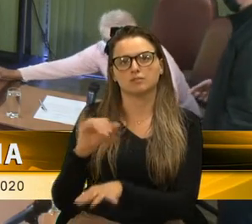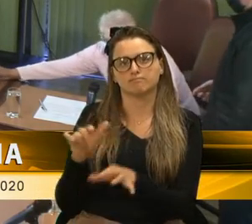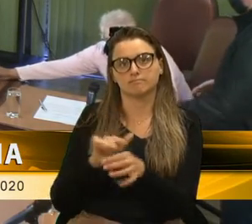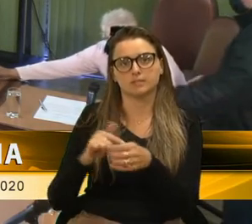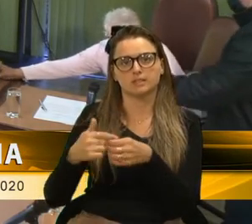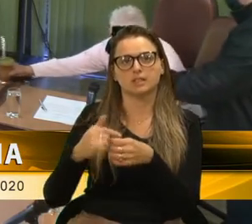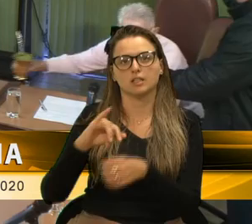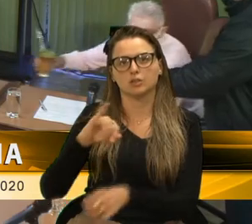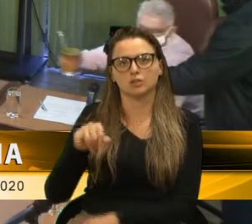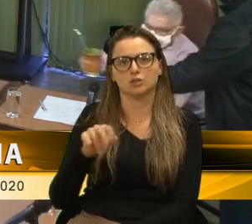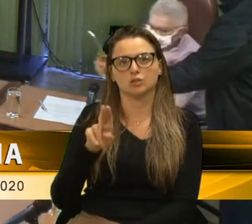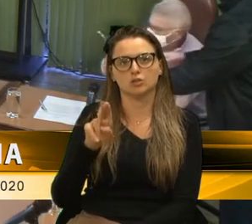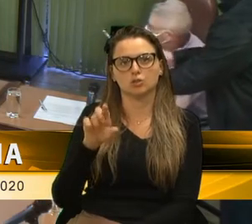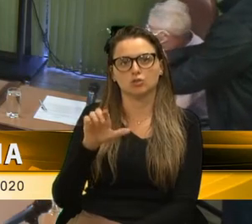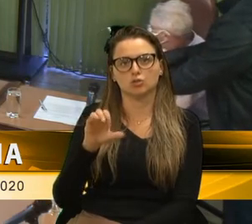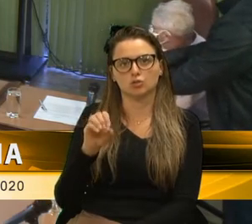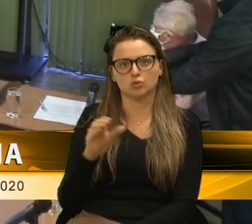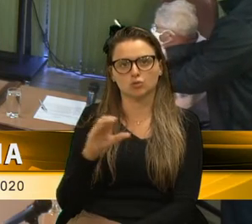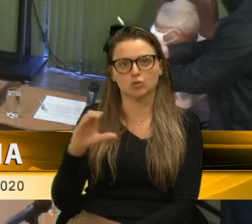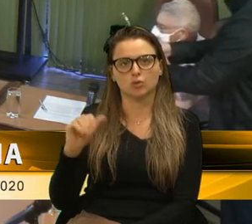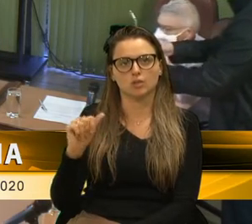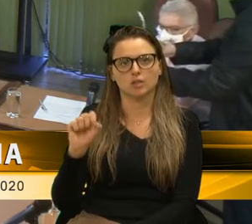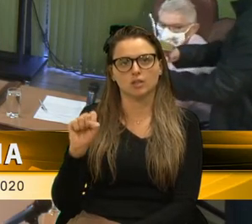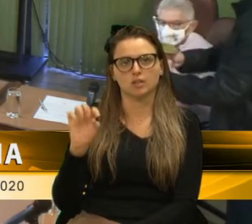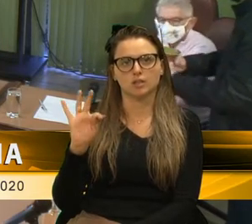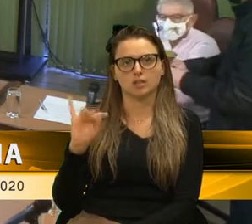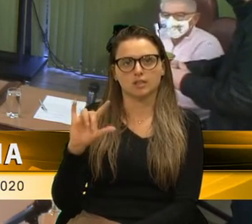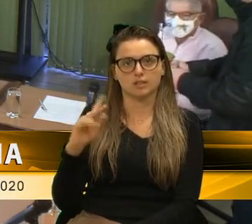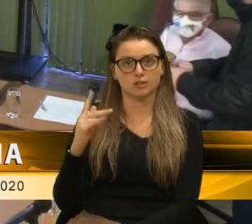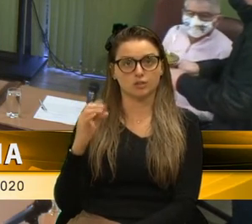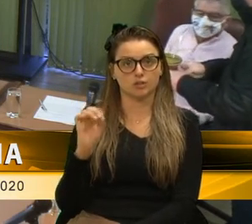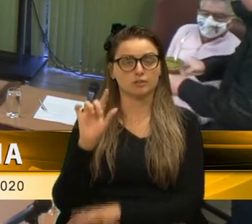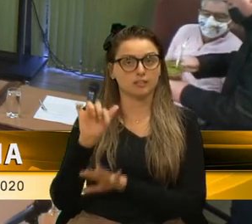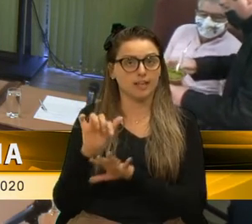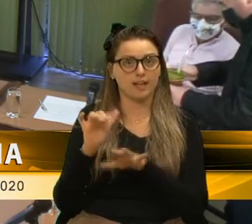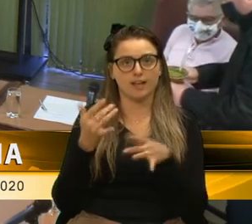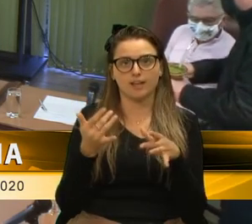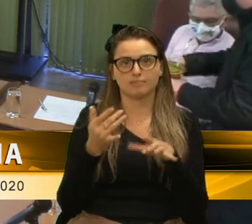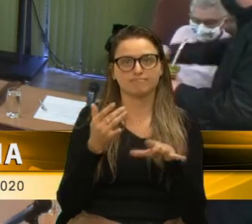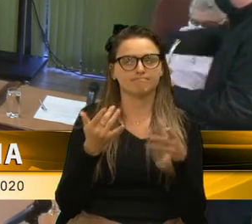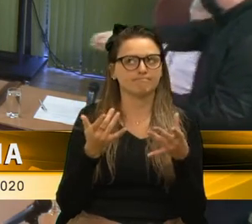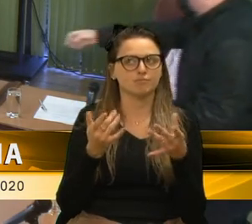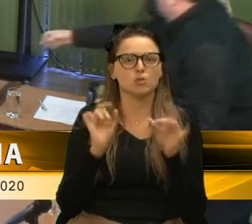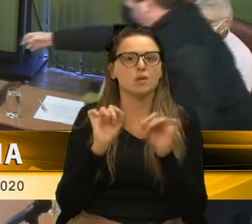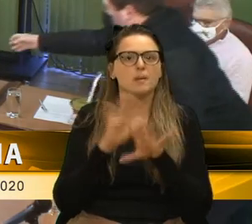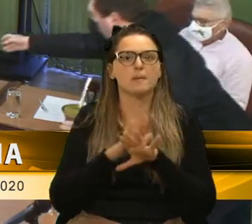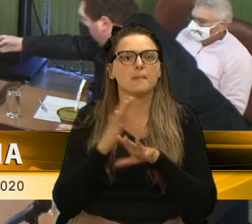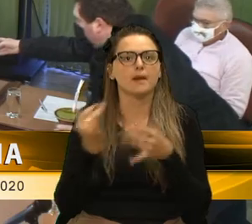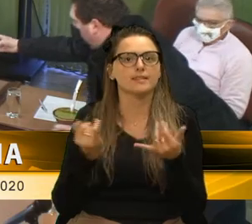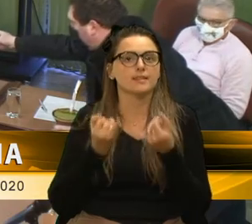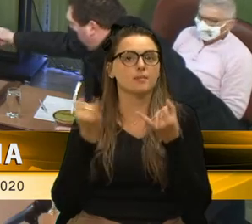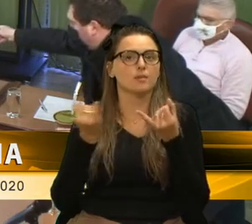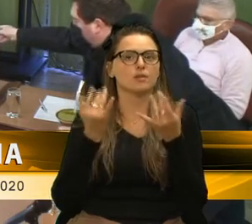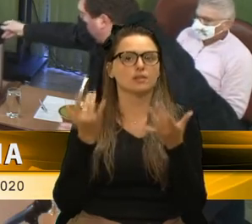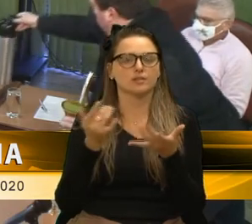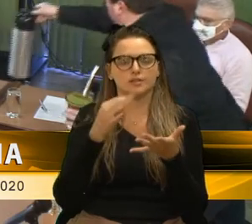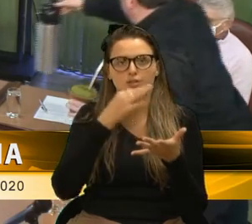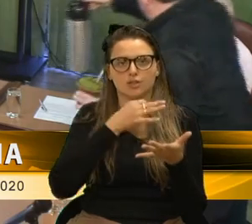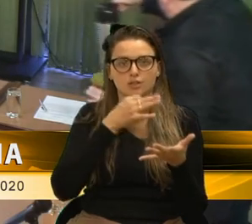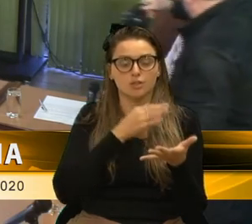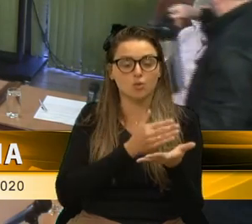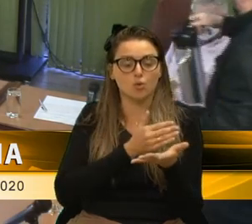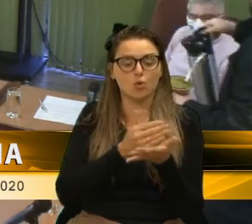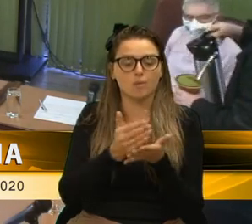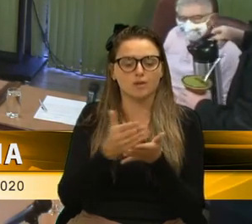como a pérola das colônias, ele teve o seu início justamente na Avenida Júlio. E